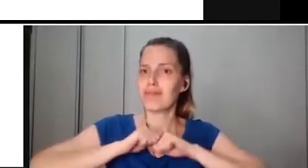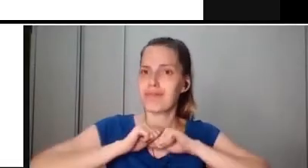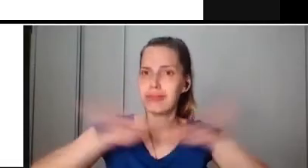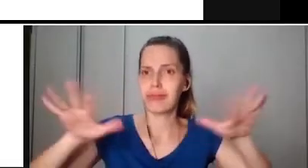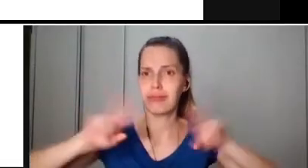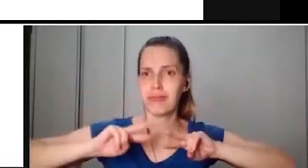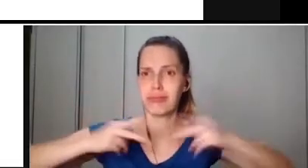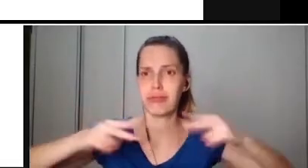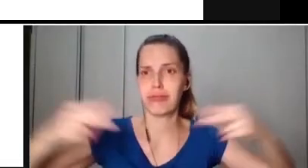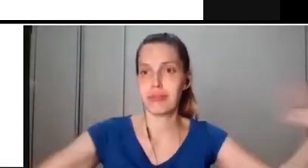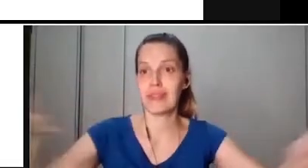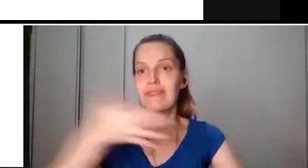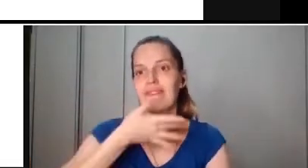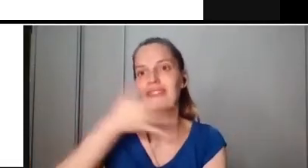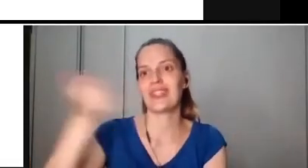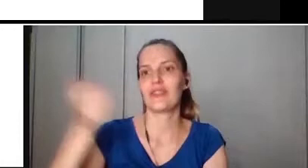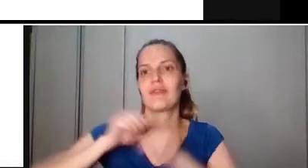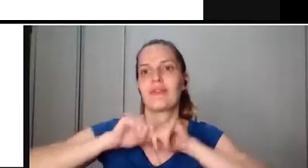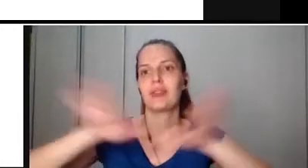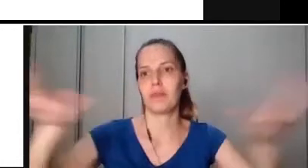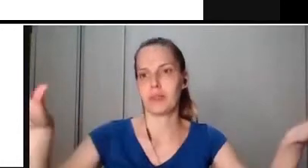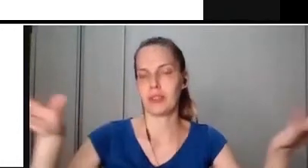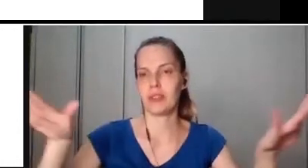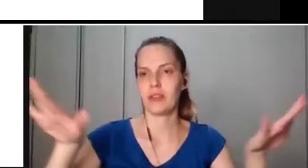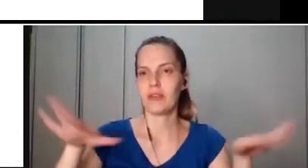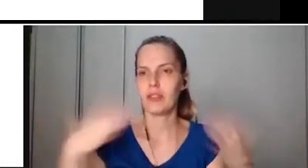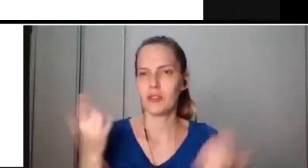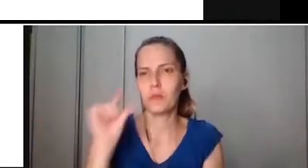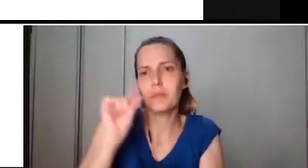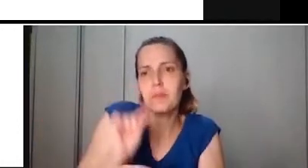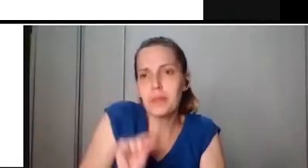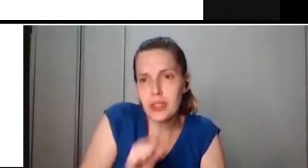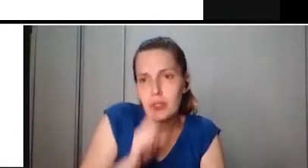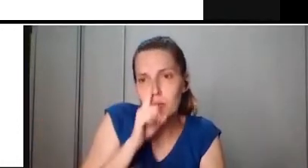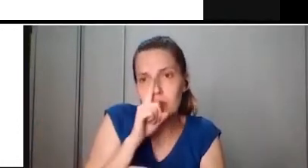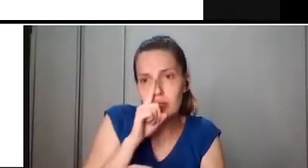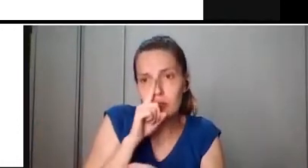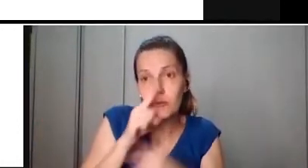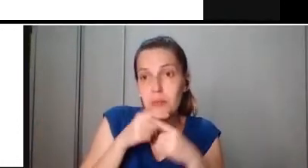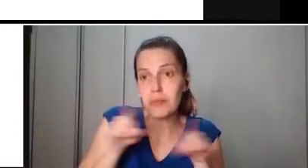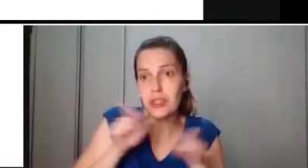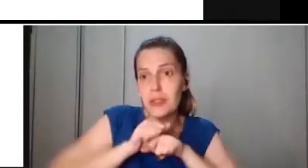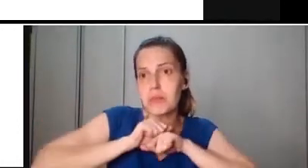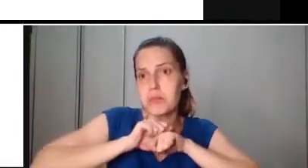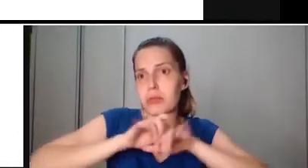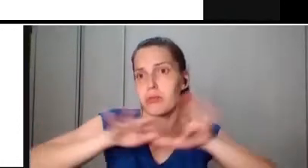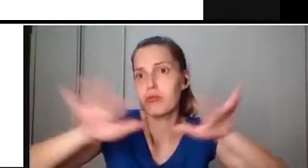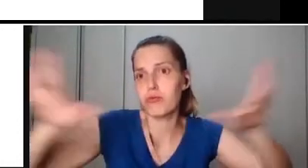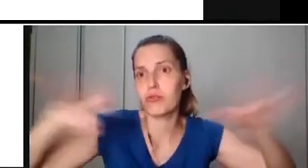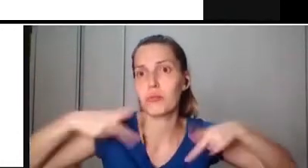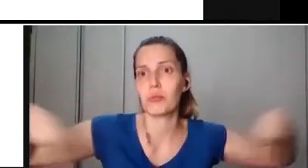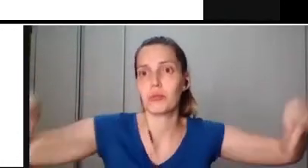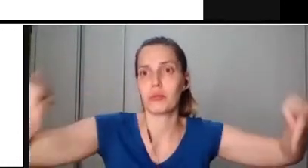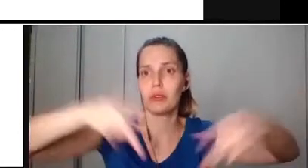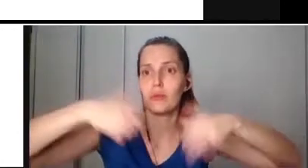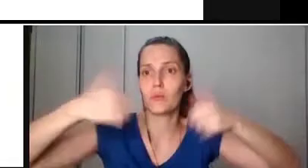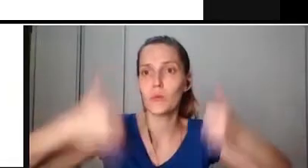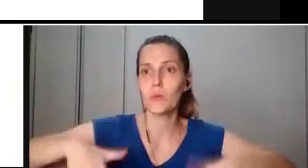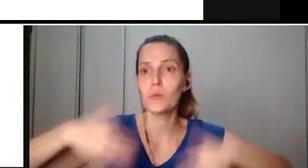E aí, um risco pequeno espalhado numa população muito grande gera um impacto populacional muito grande.